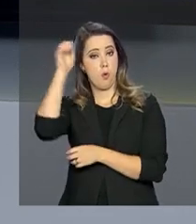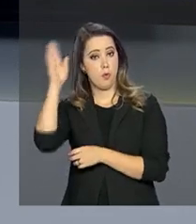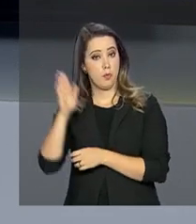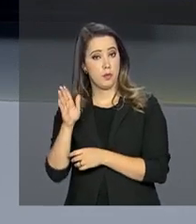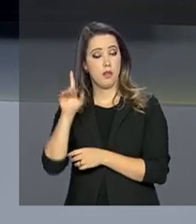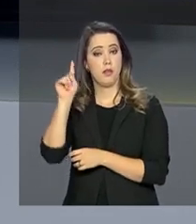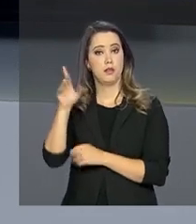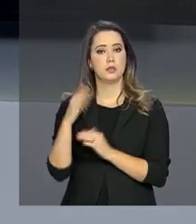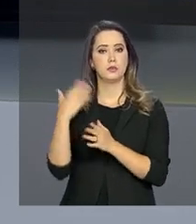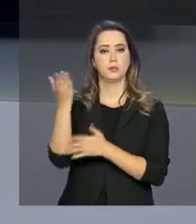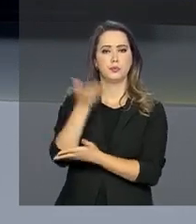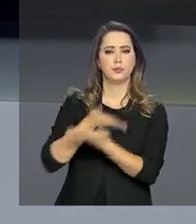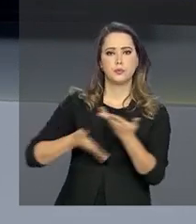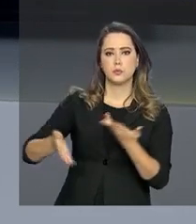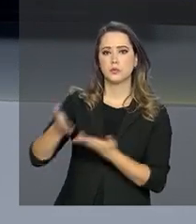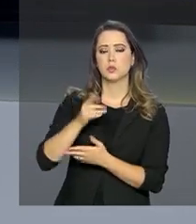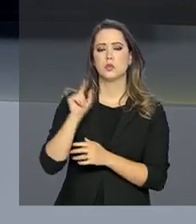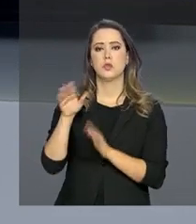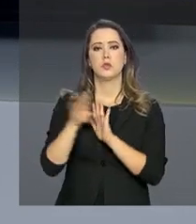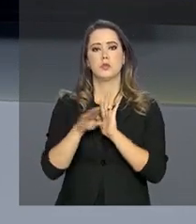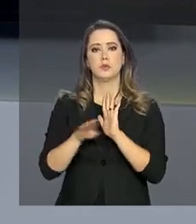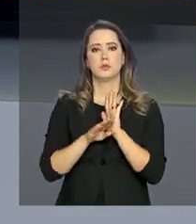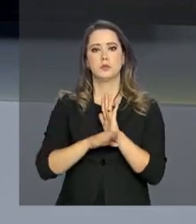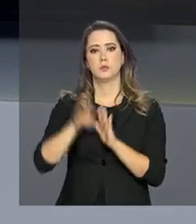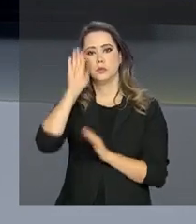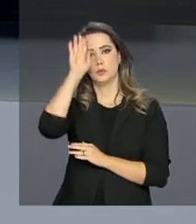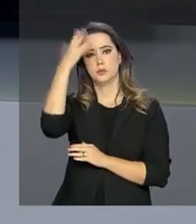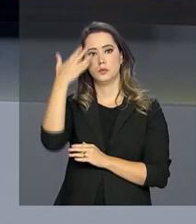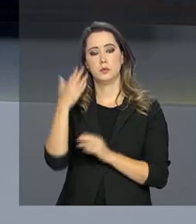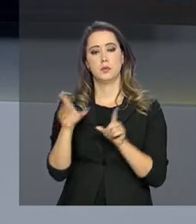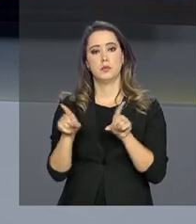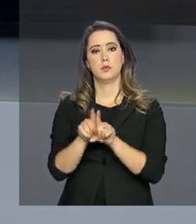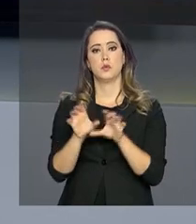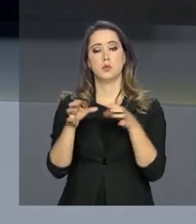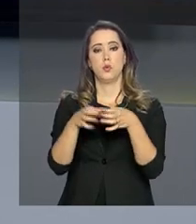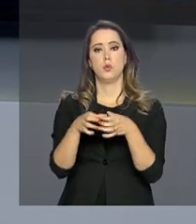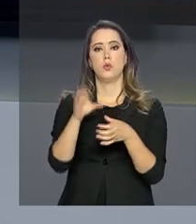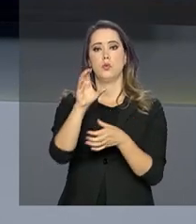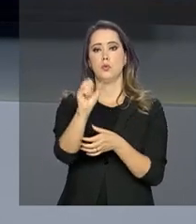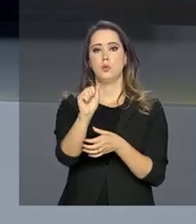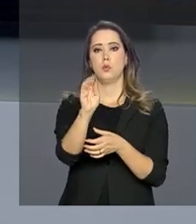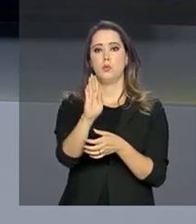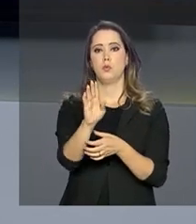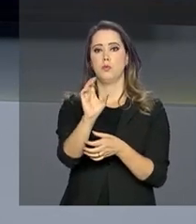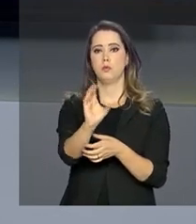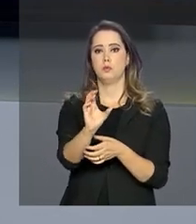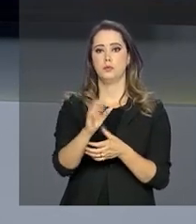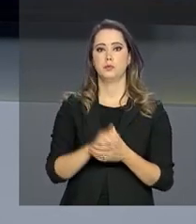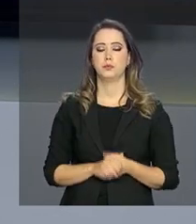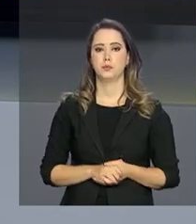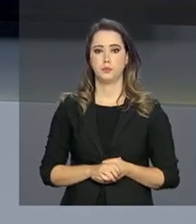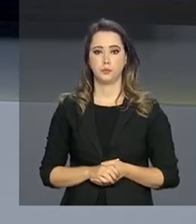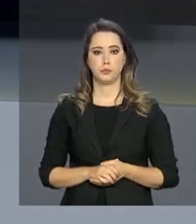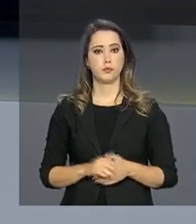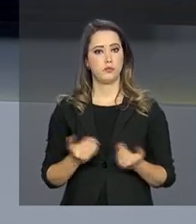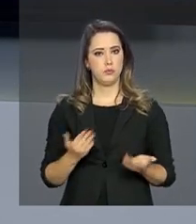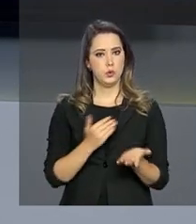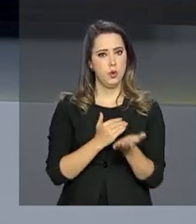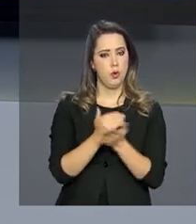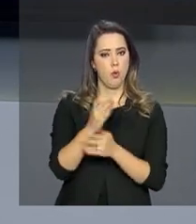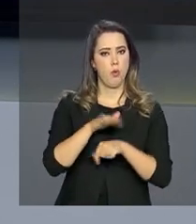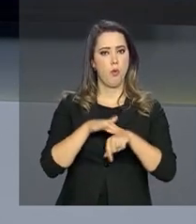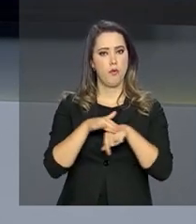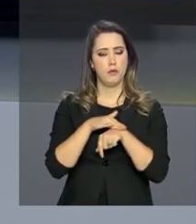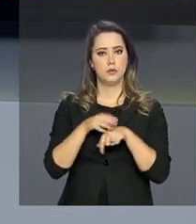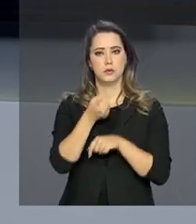projetos desenvolvidos principalmente com recursos da agência brasileira de cooperação abc em conversa com jornalistas